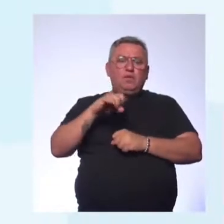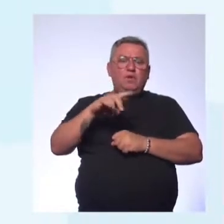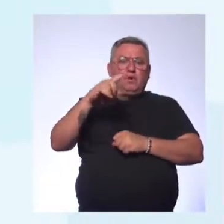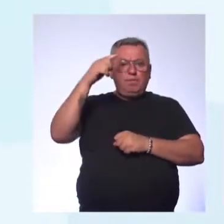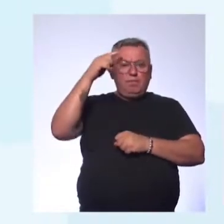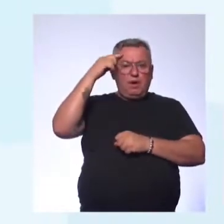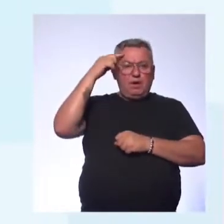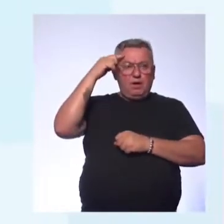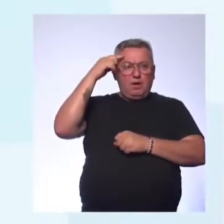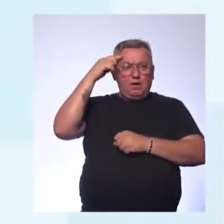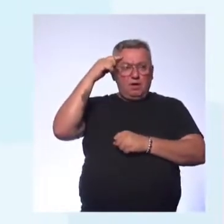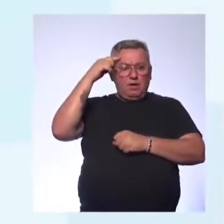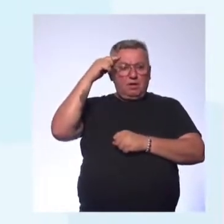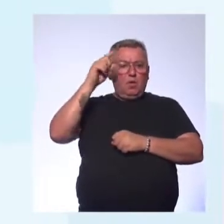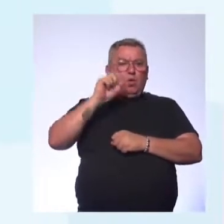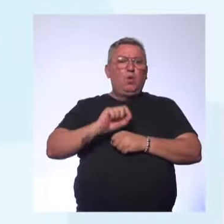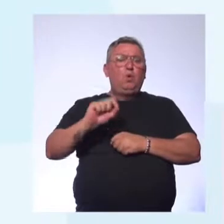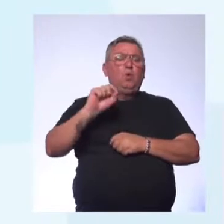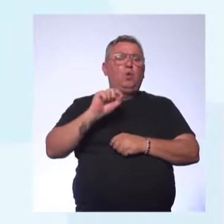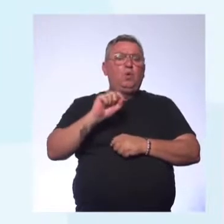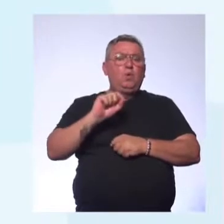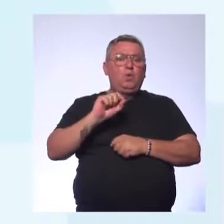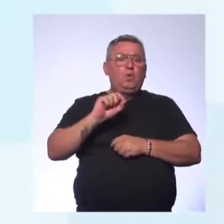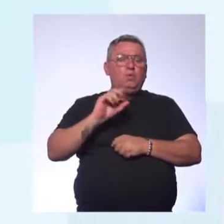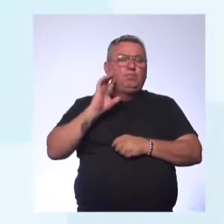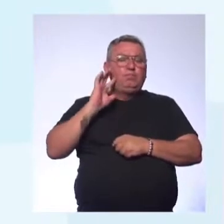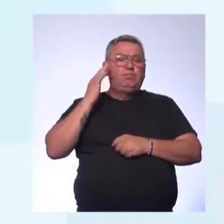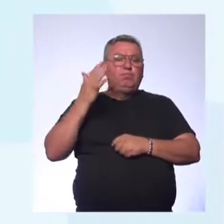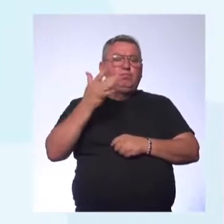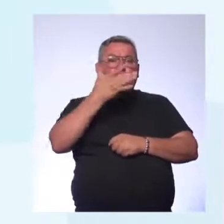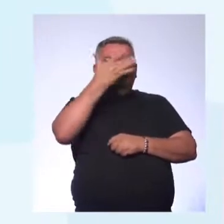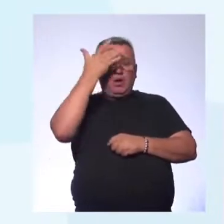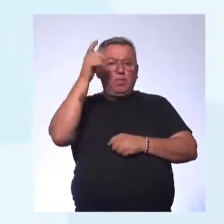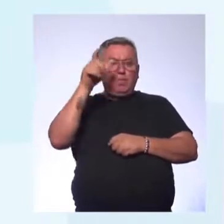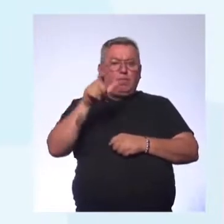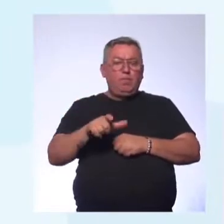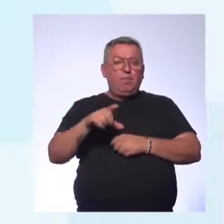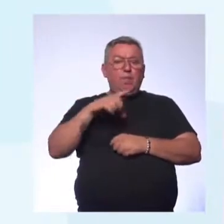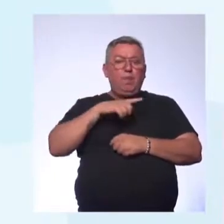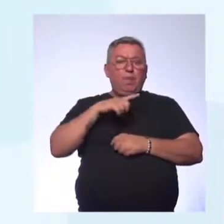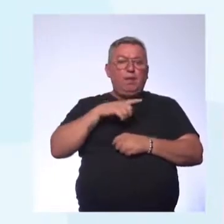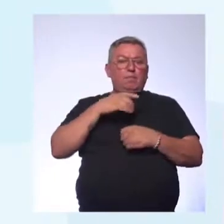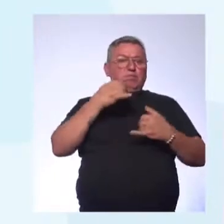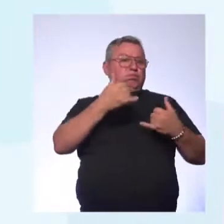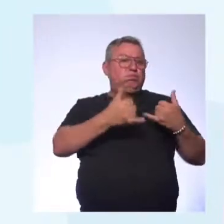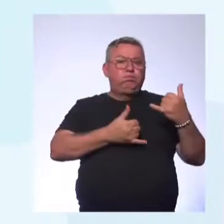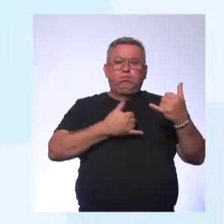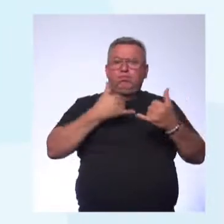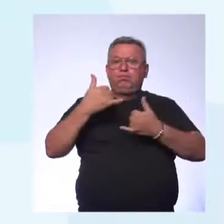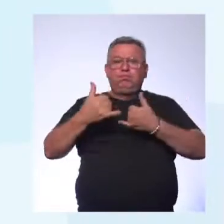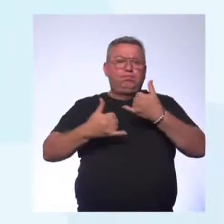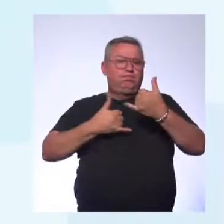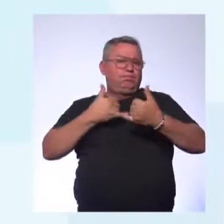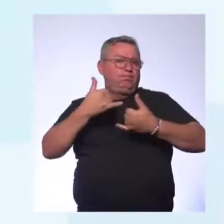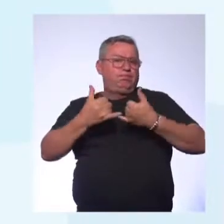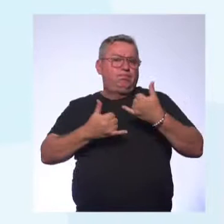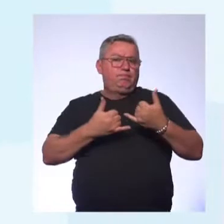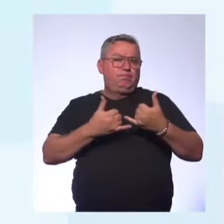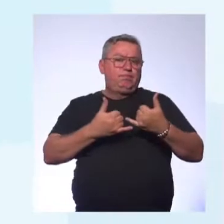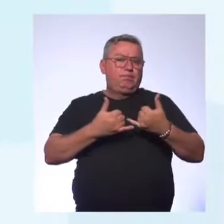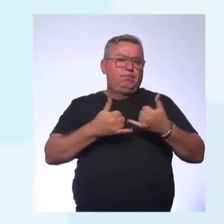imaginar né o de repente as pessoas estão brincando lá né